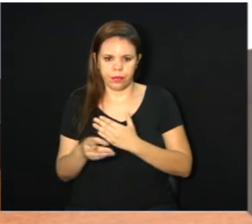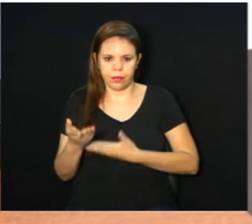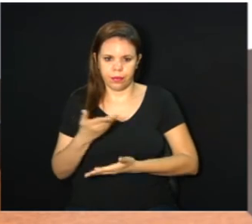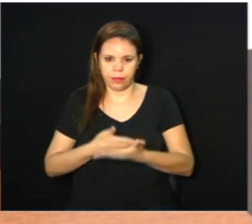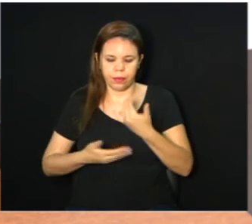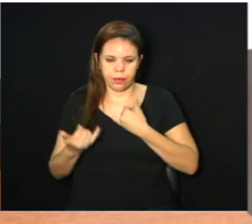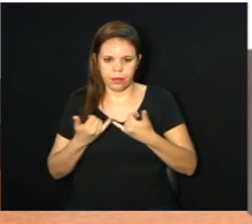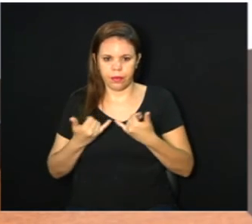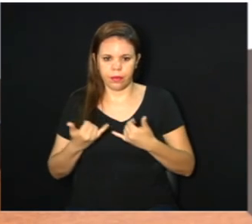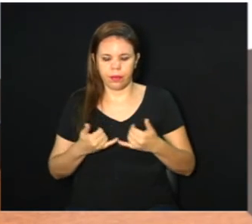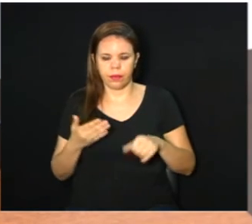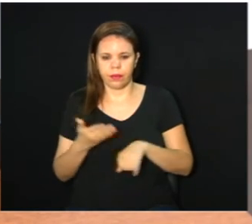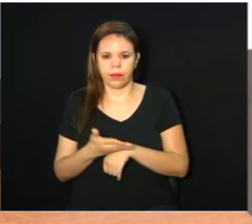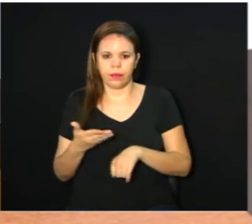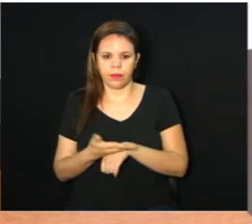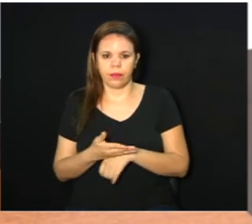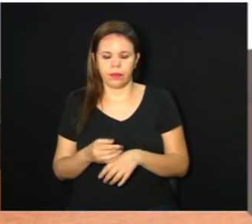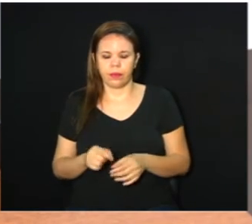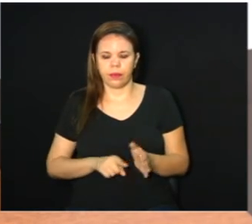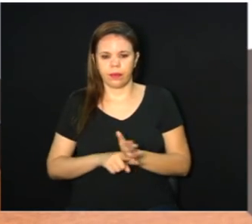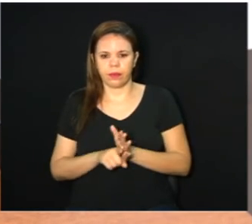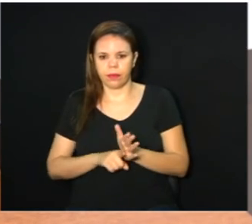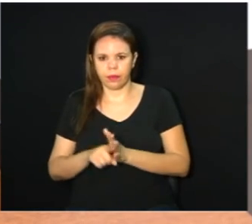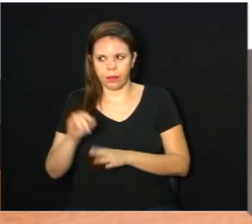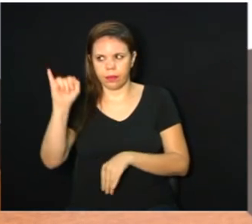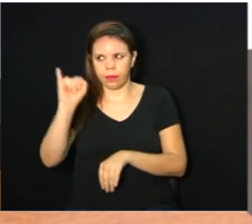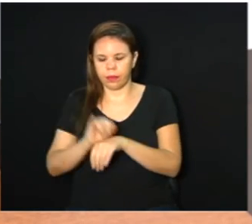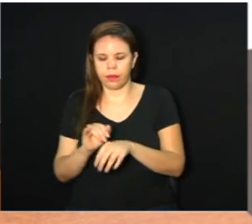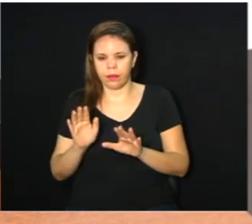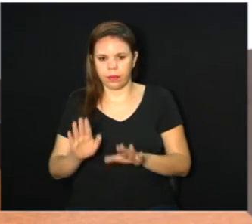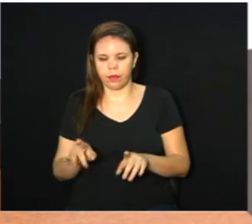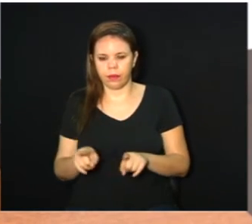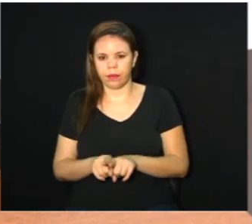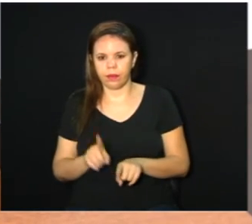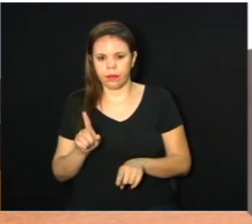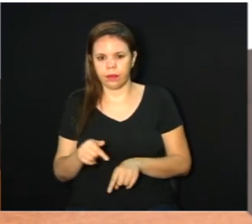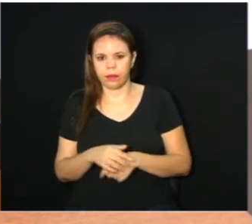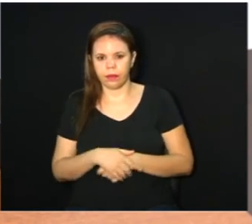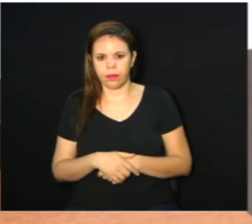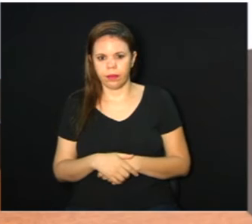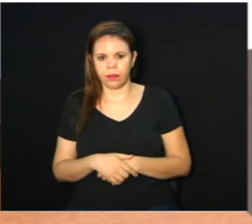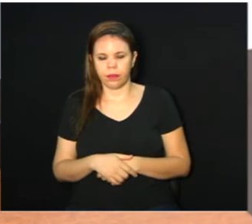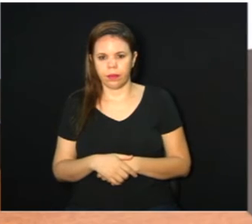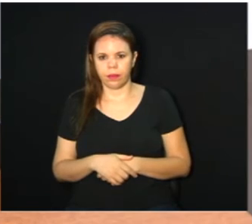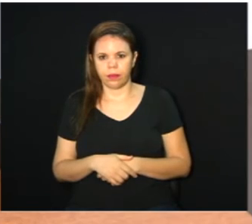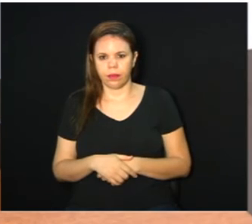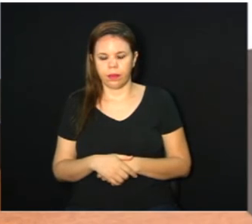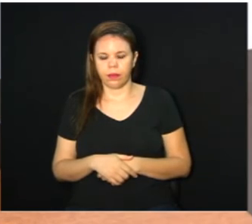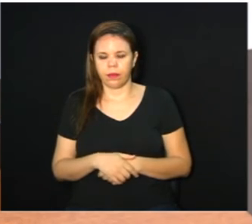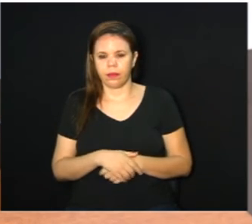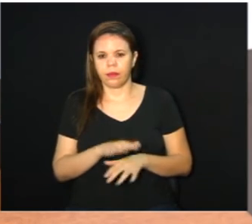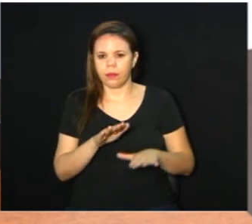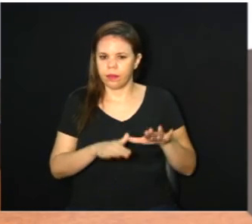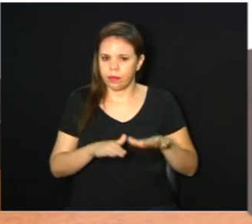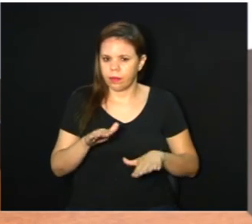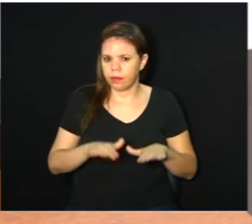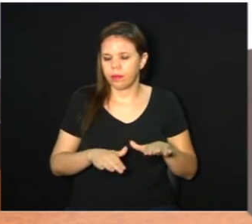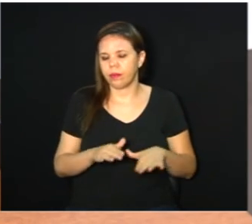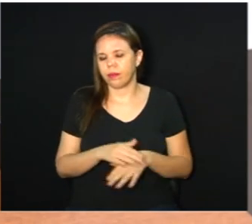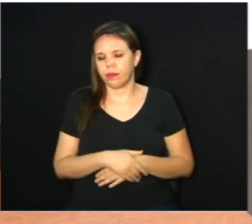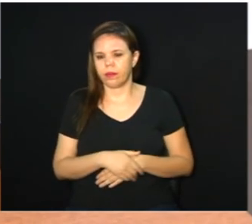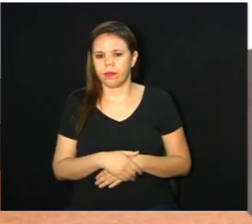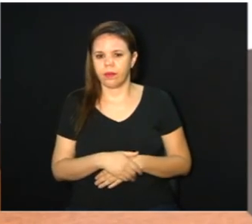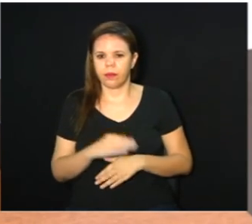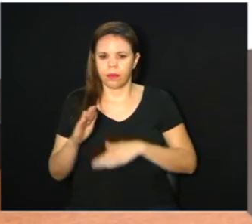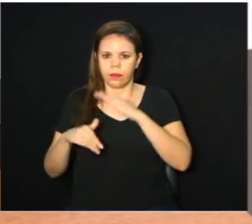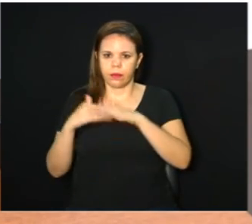de informações e participação de pesquisadores internacionais, porém, isso são casos pontuais. Basicamente, nós